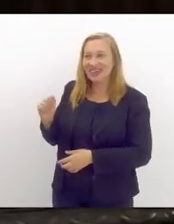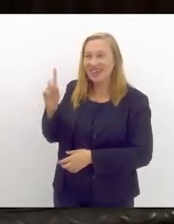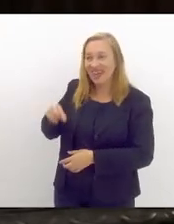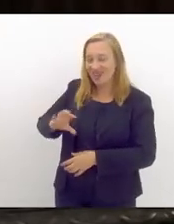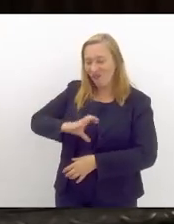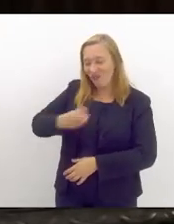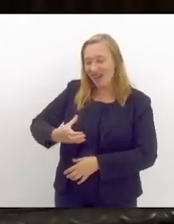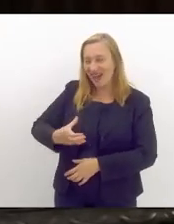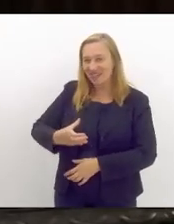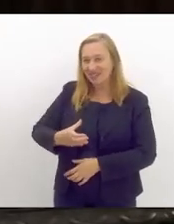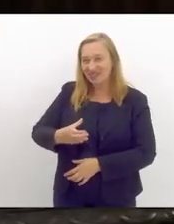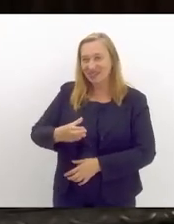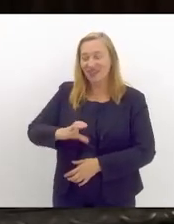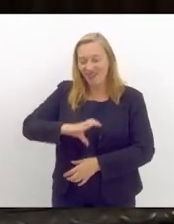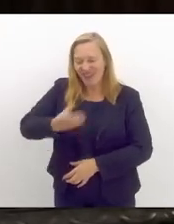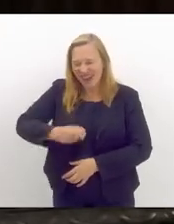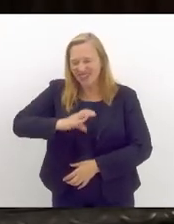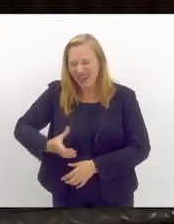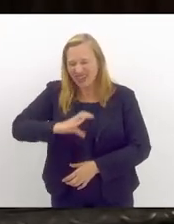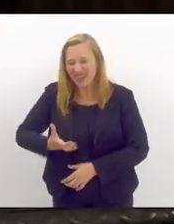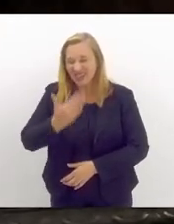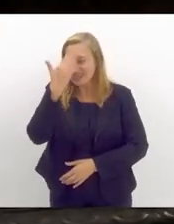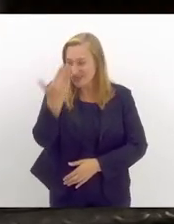coragem. Muito, muito, muito obrigado.